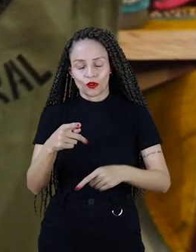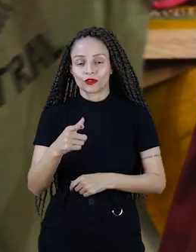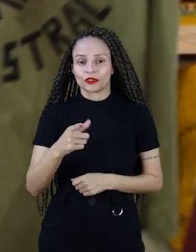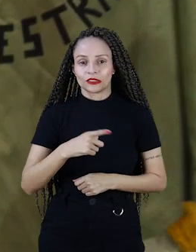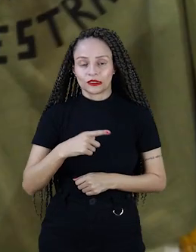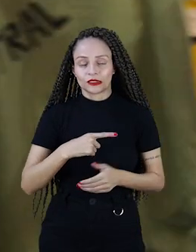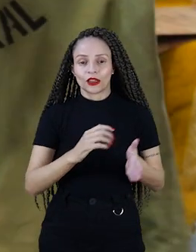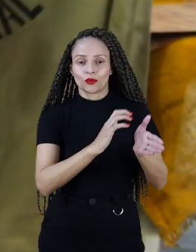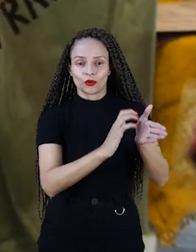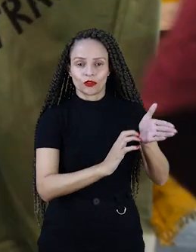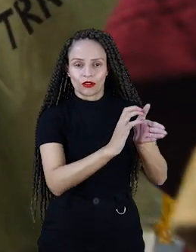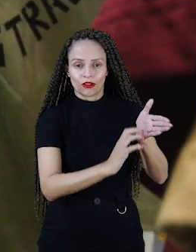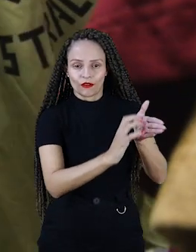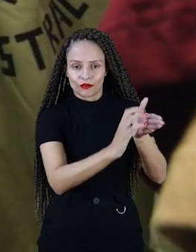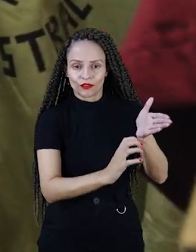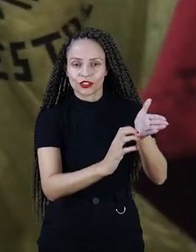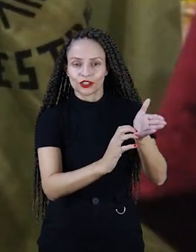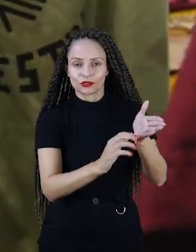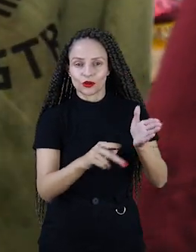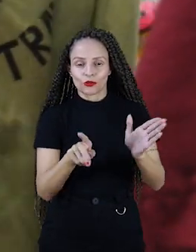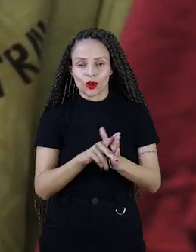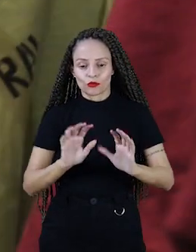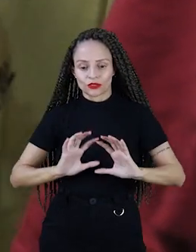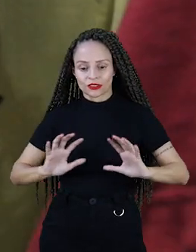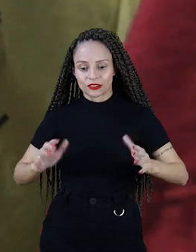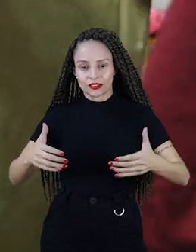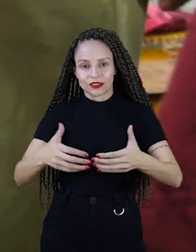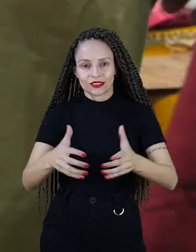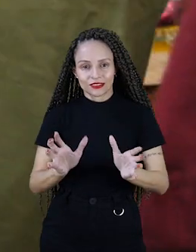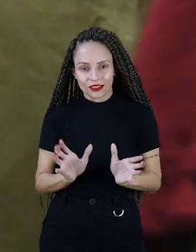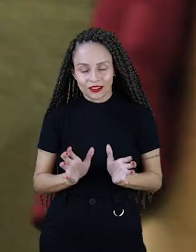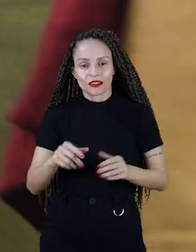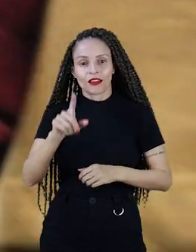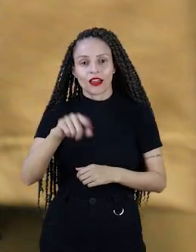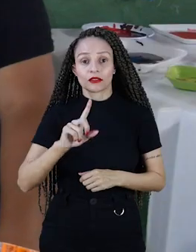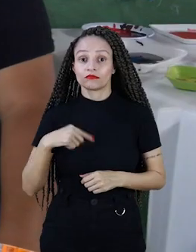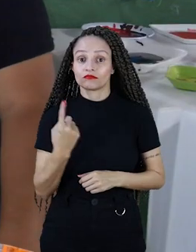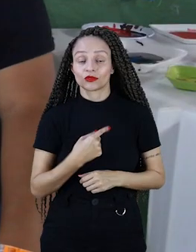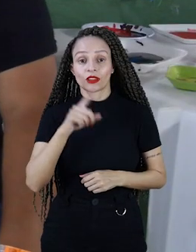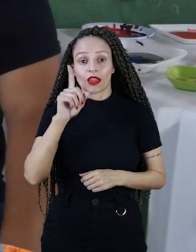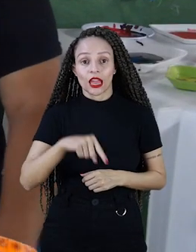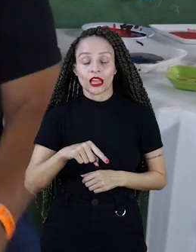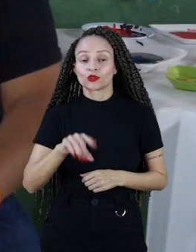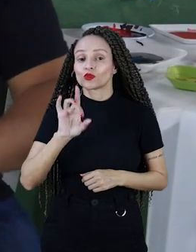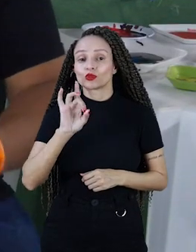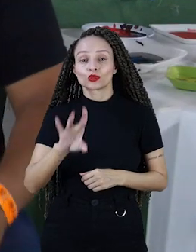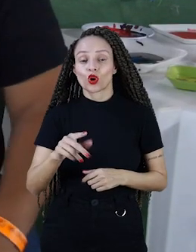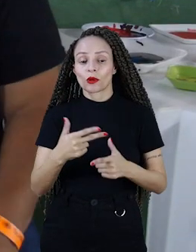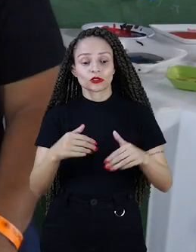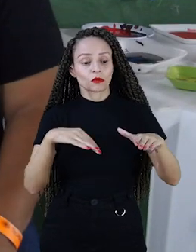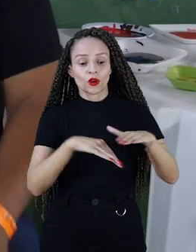ali o grafismo da cestaria, né? Que a cestaria pra gente, ela não é somente algo